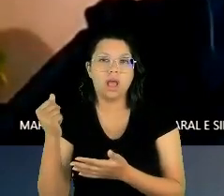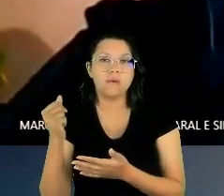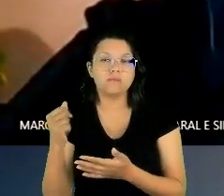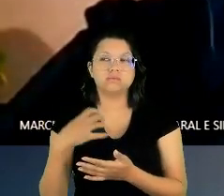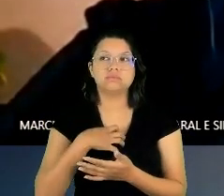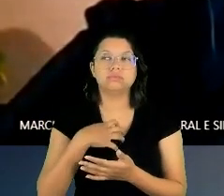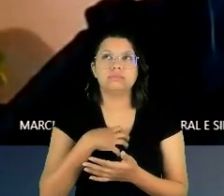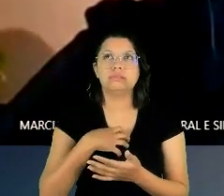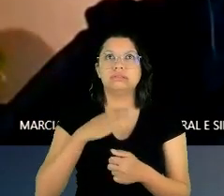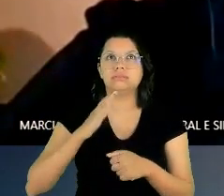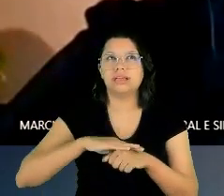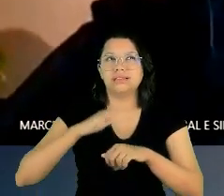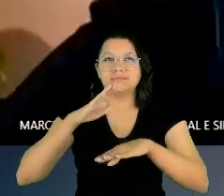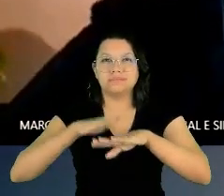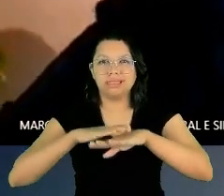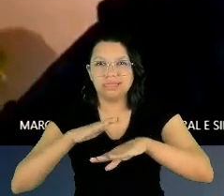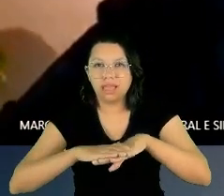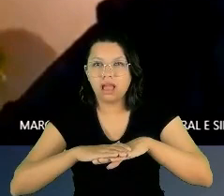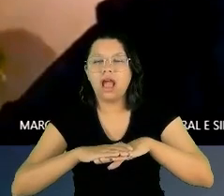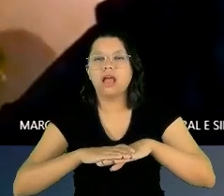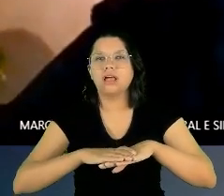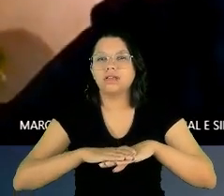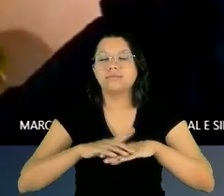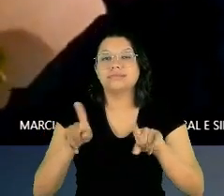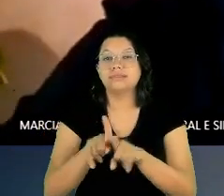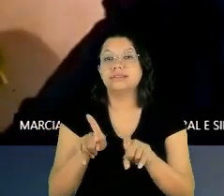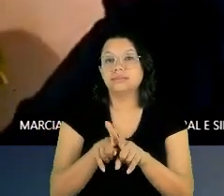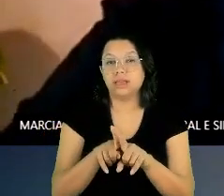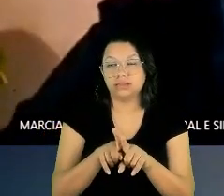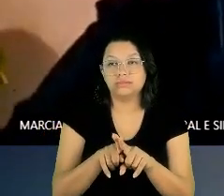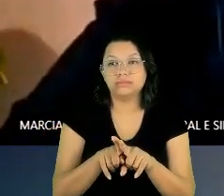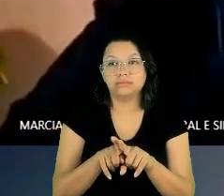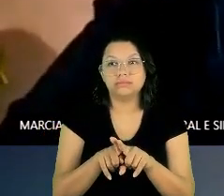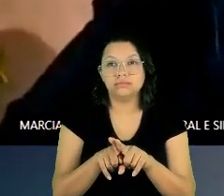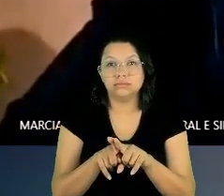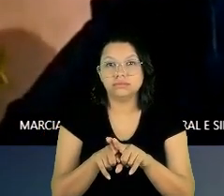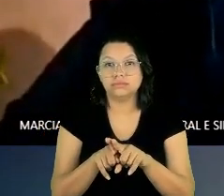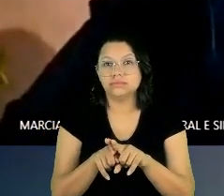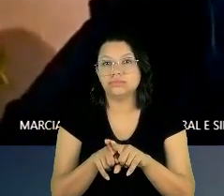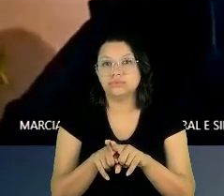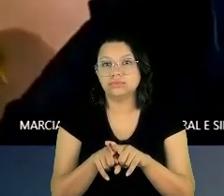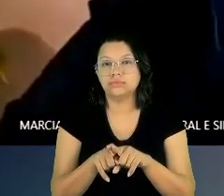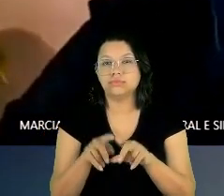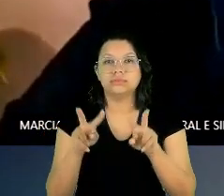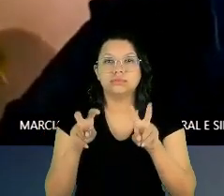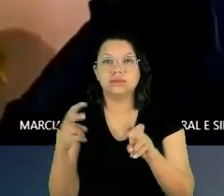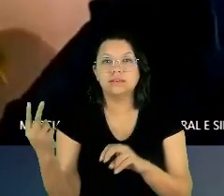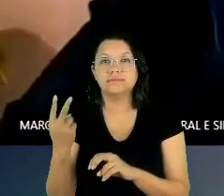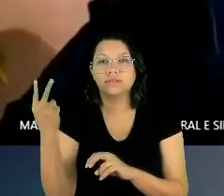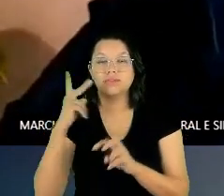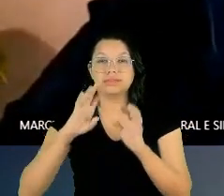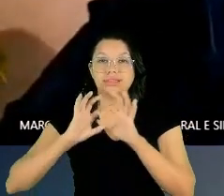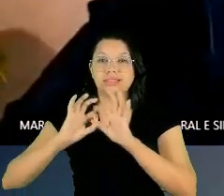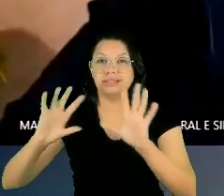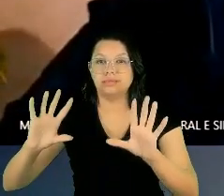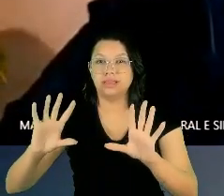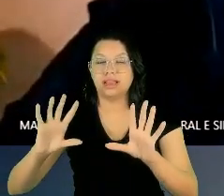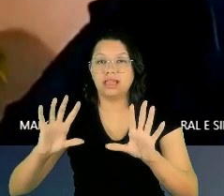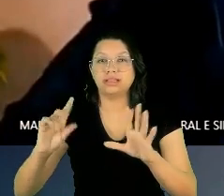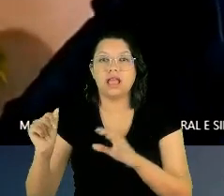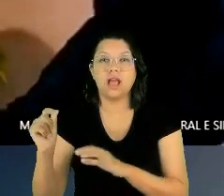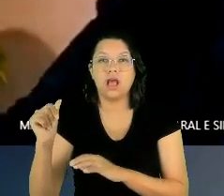economia de forma matemática, né, matematizar a economia, e ao mesmo tempo ela parte daqueles